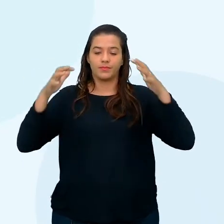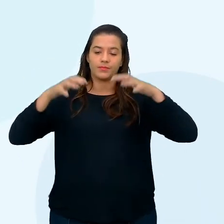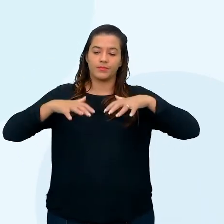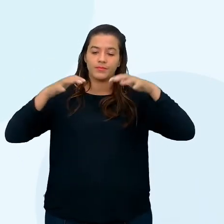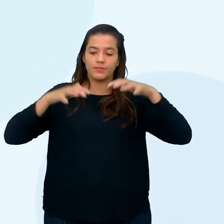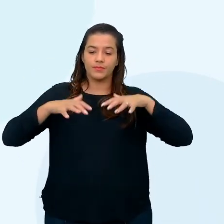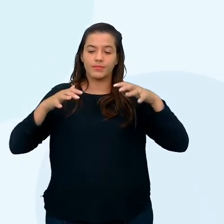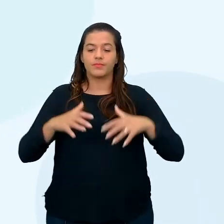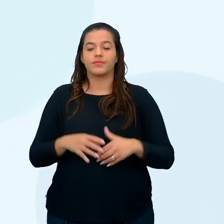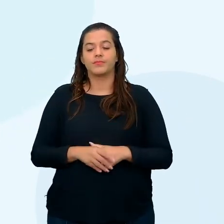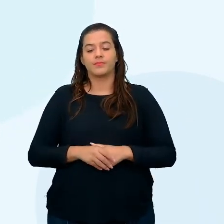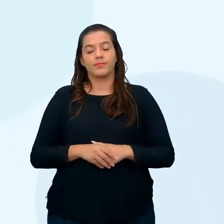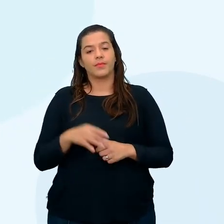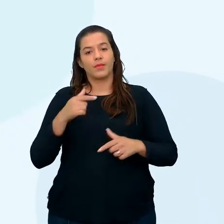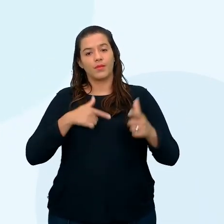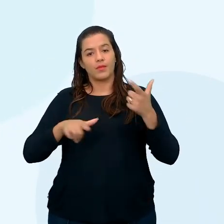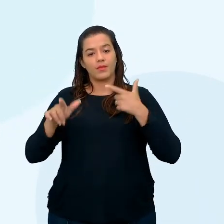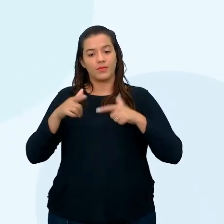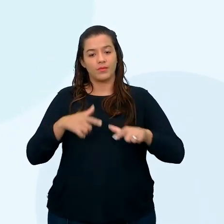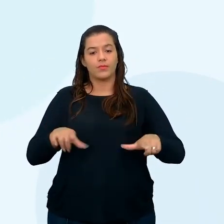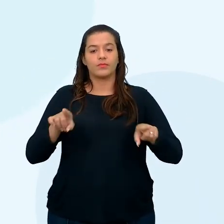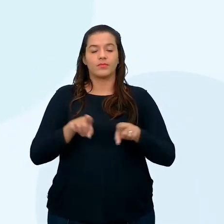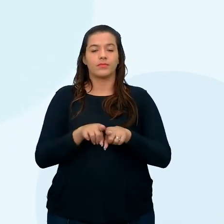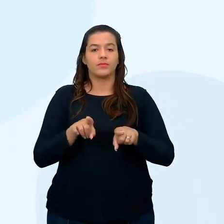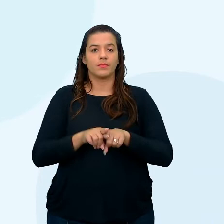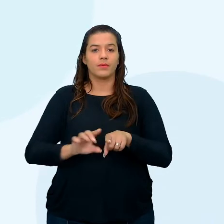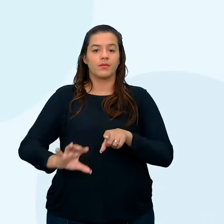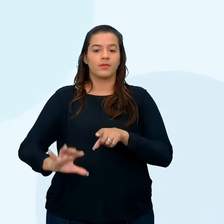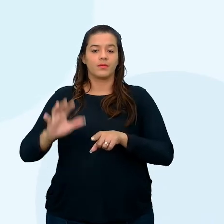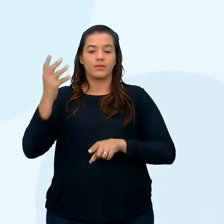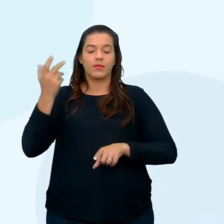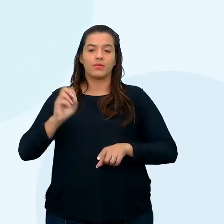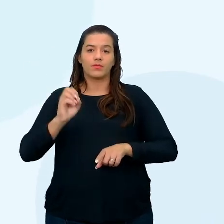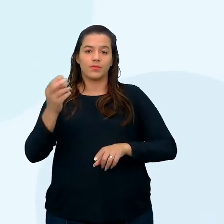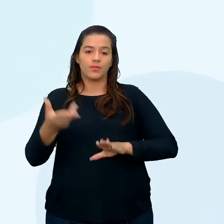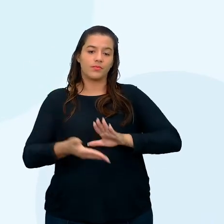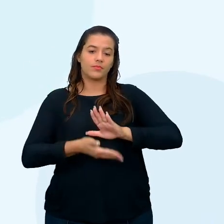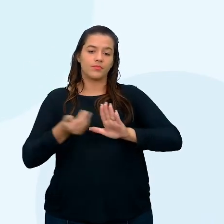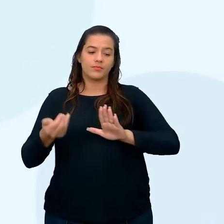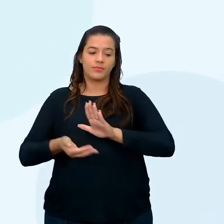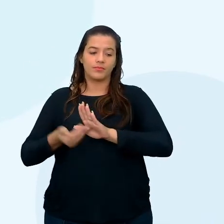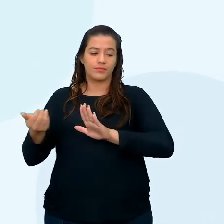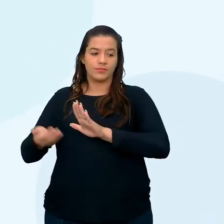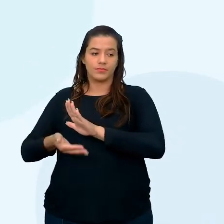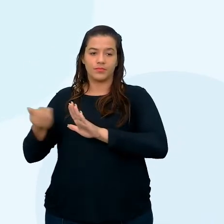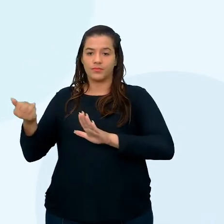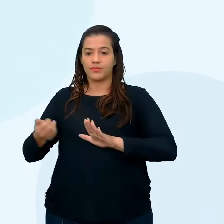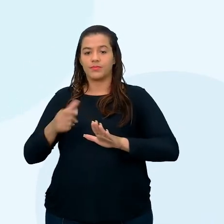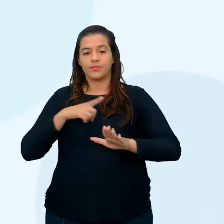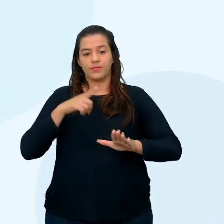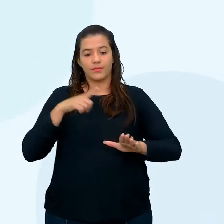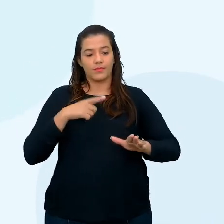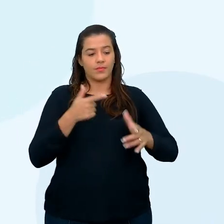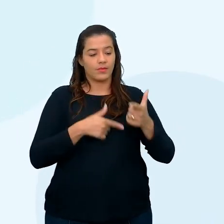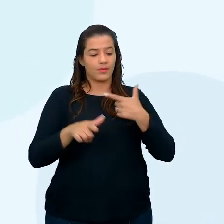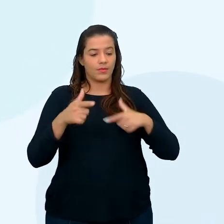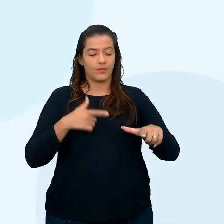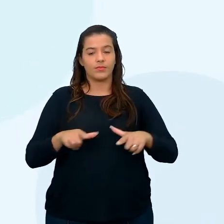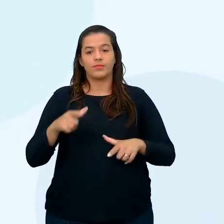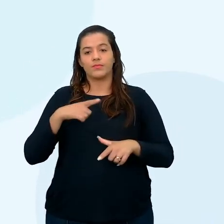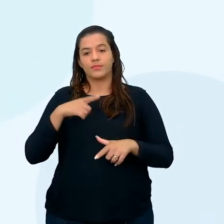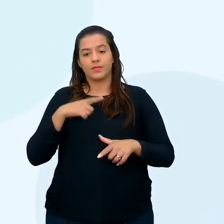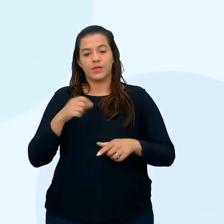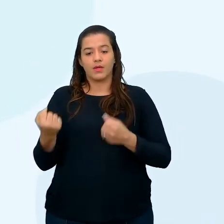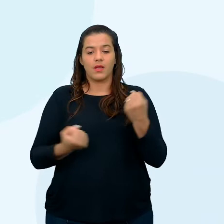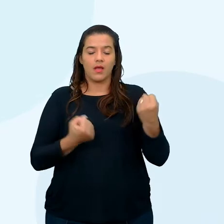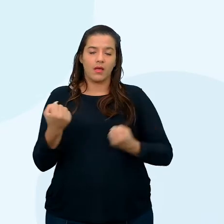chuva, entre outros casos, também até remoção por abrasão ou, por exemplo, o carro